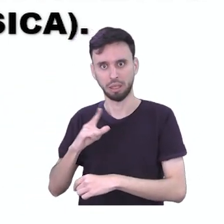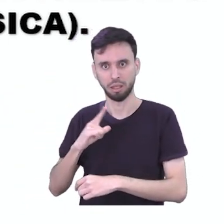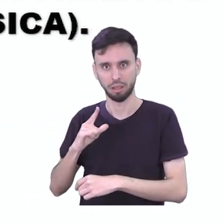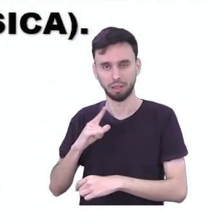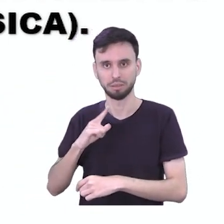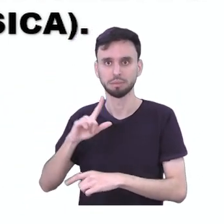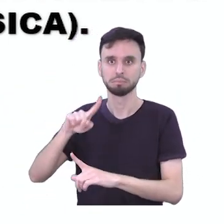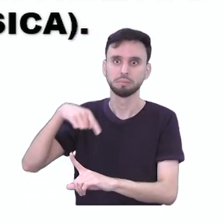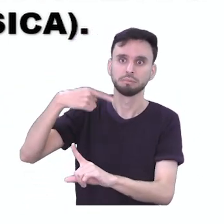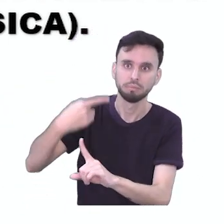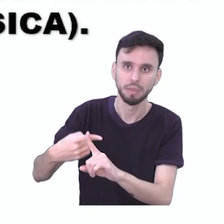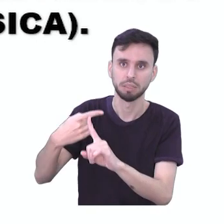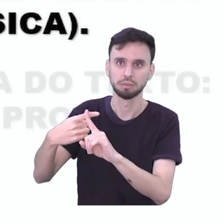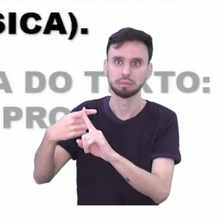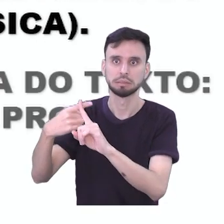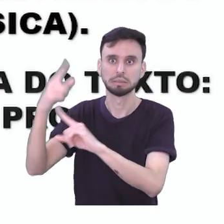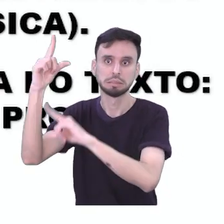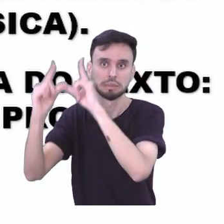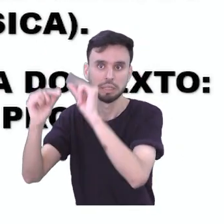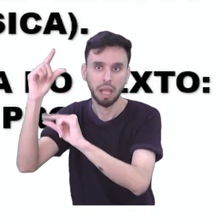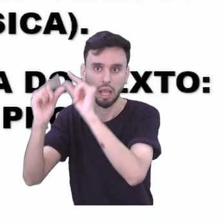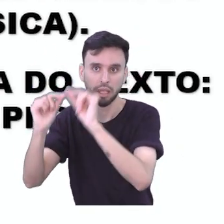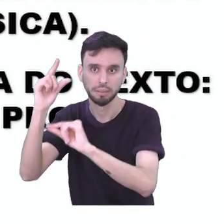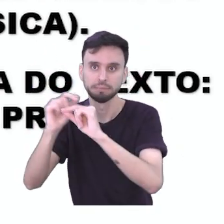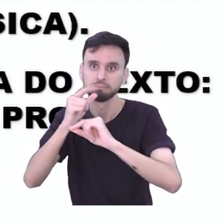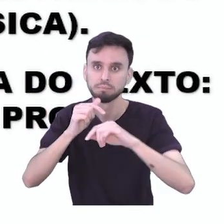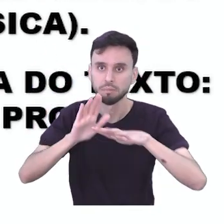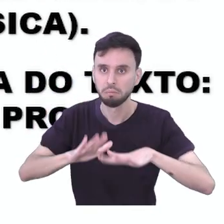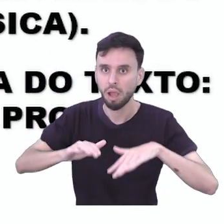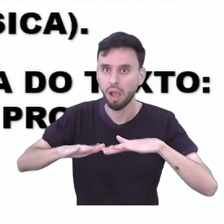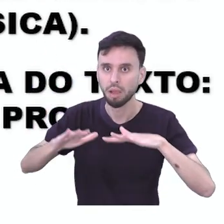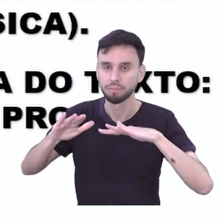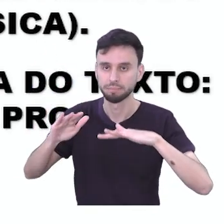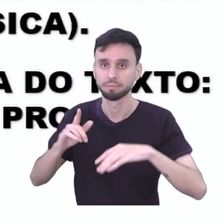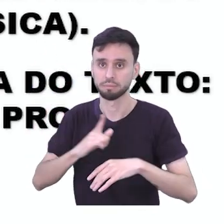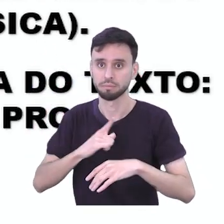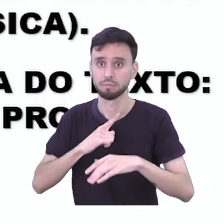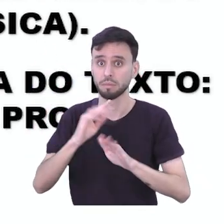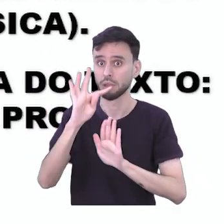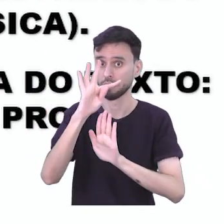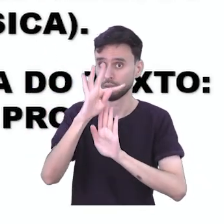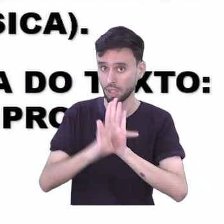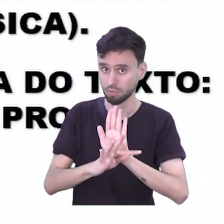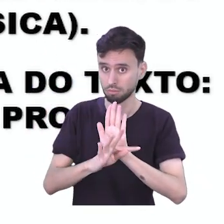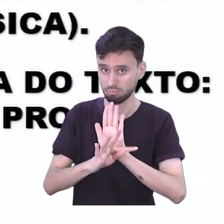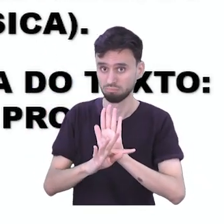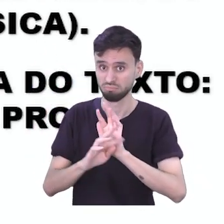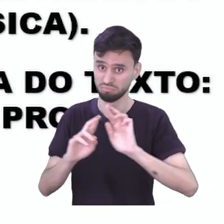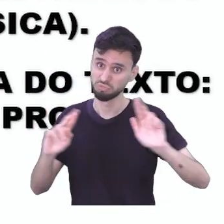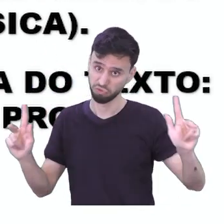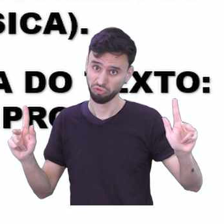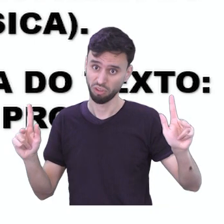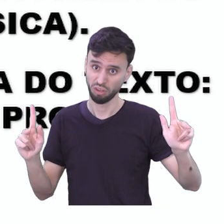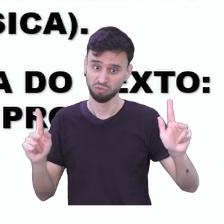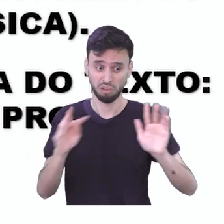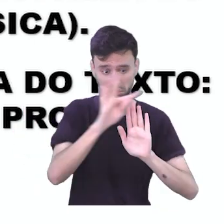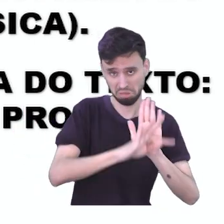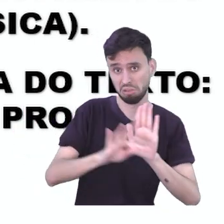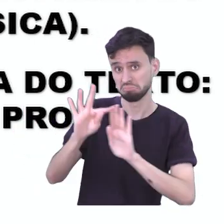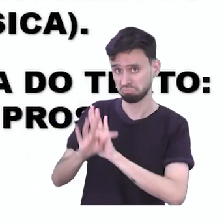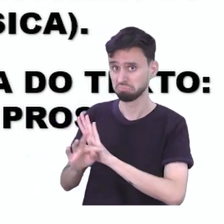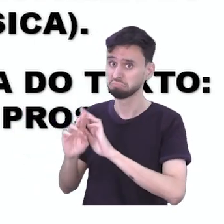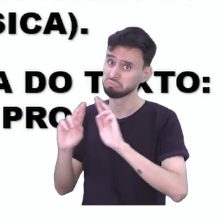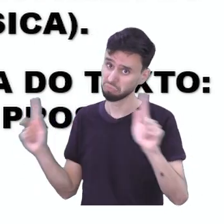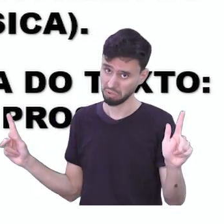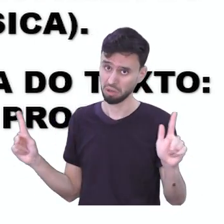A estrela do mar, né? Legal. Outra questão diferente é a estrutura do texto. Lembram lá? O poema, né,